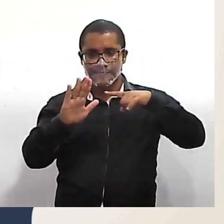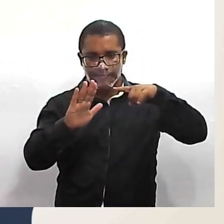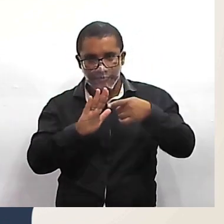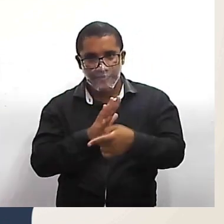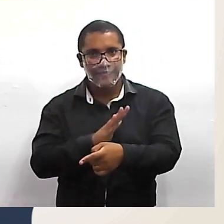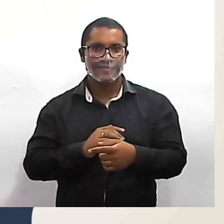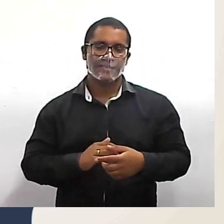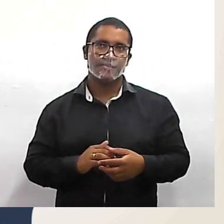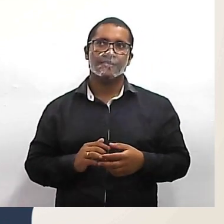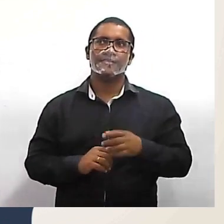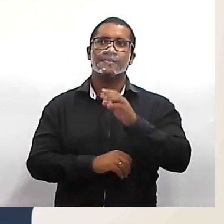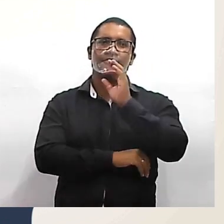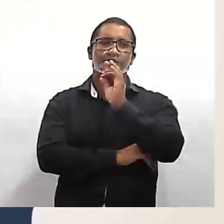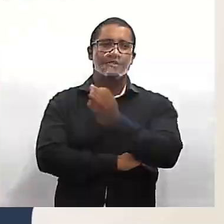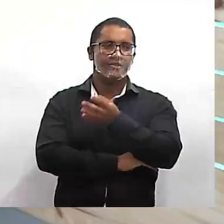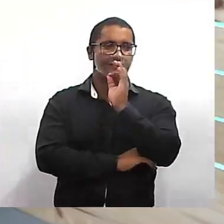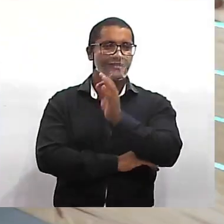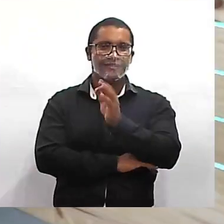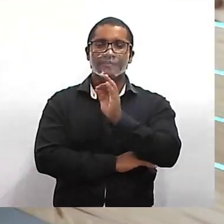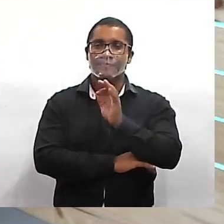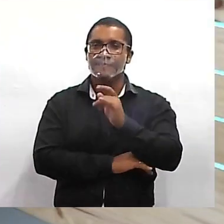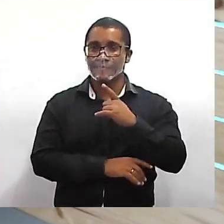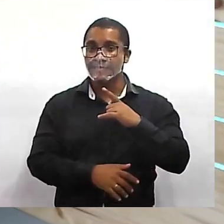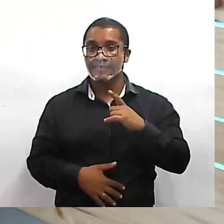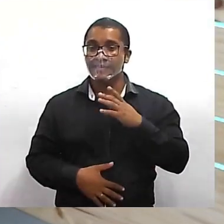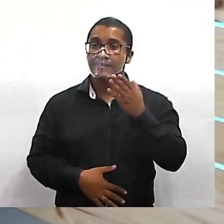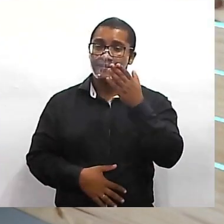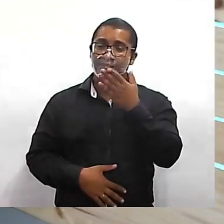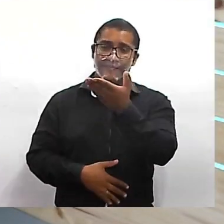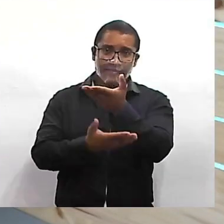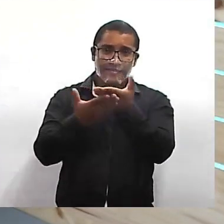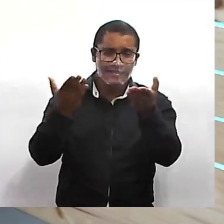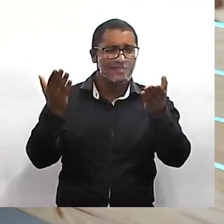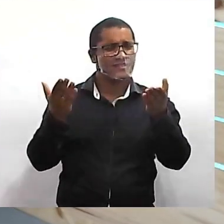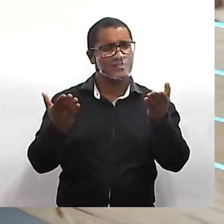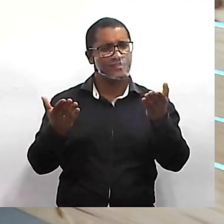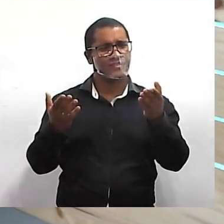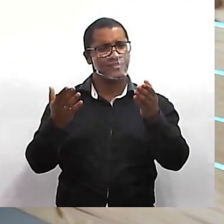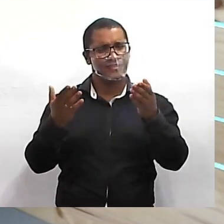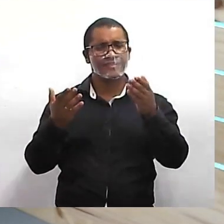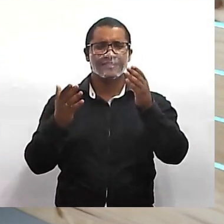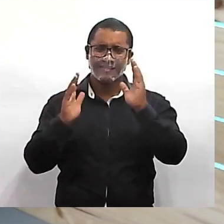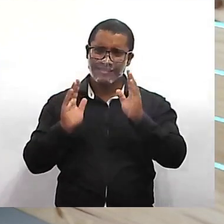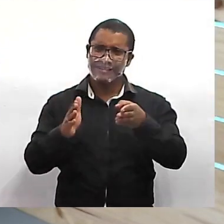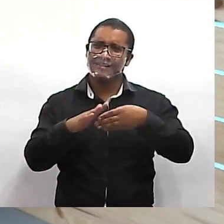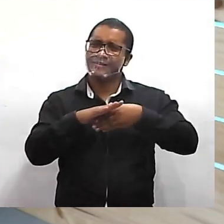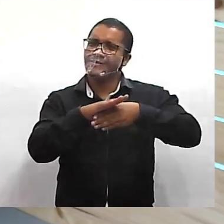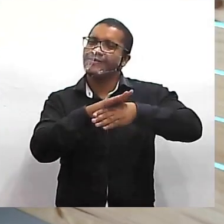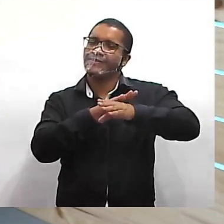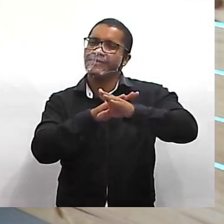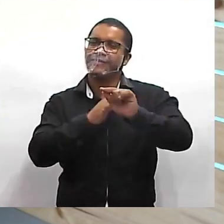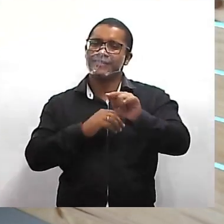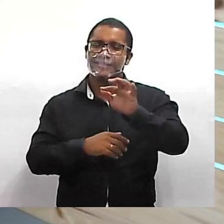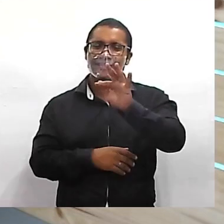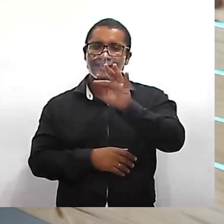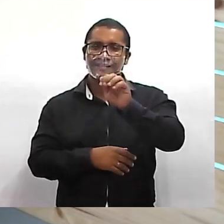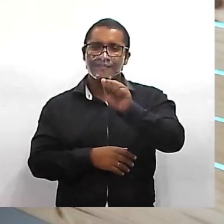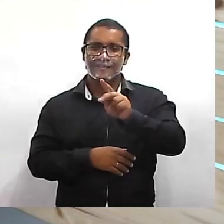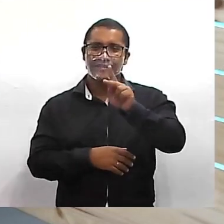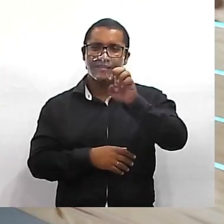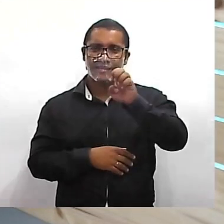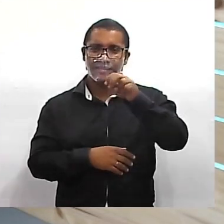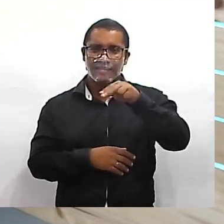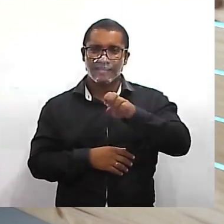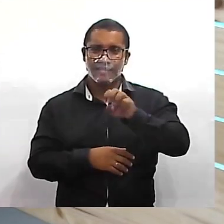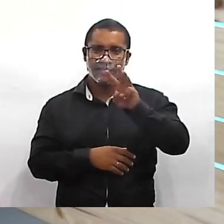profunda. Ah, isso aí tem uma coisinha que vocês certamente estão habituados a ouvir: fake news. A